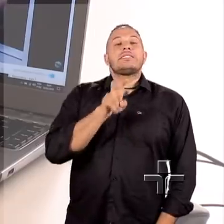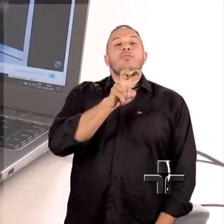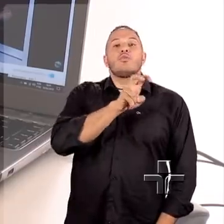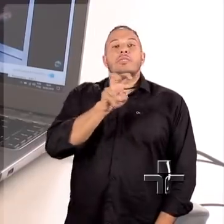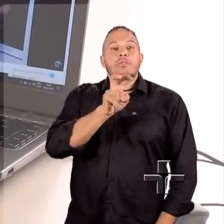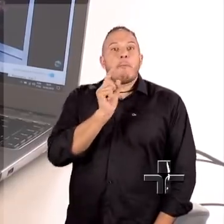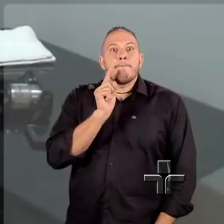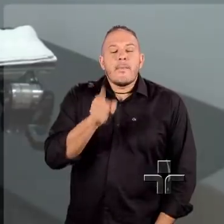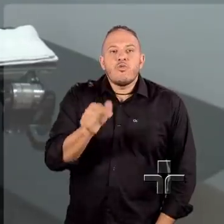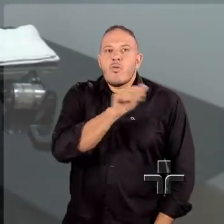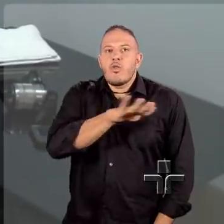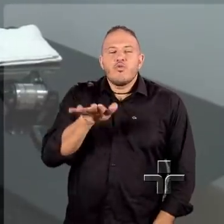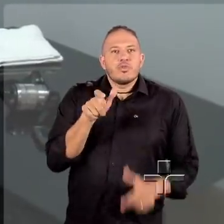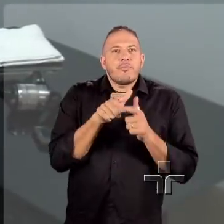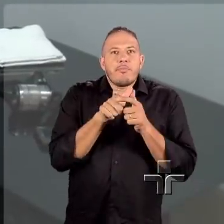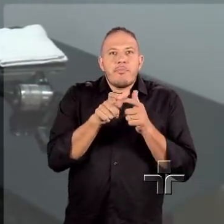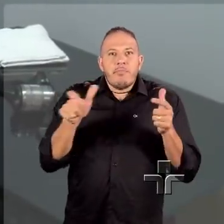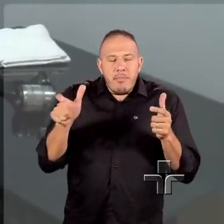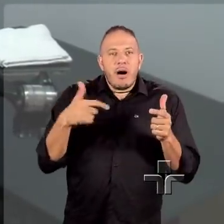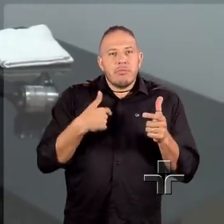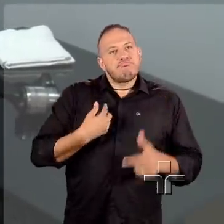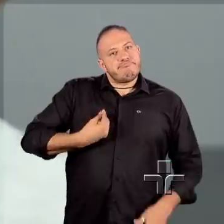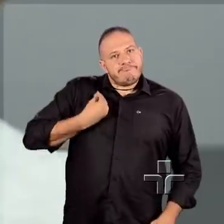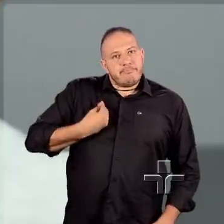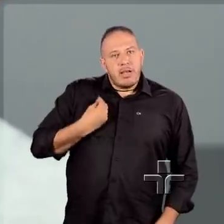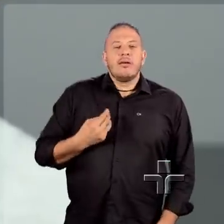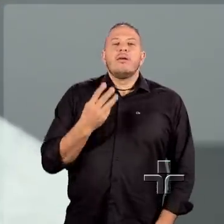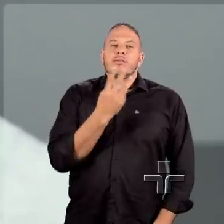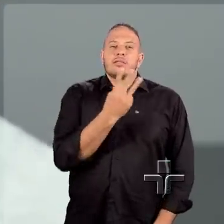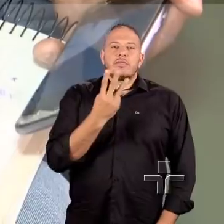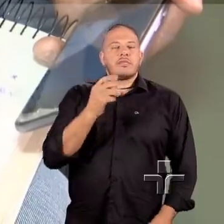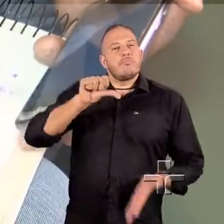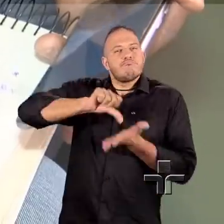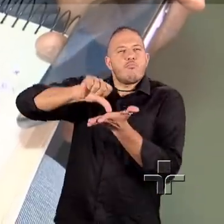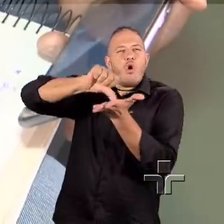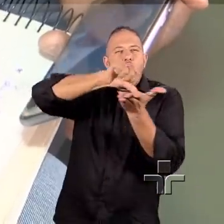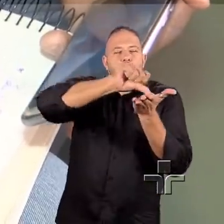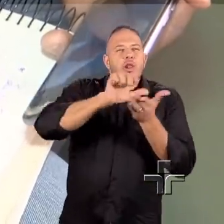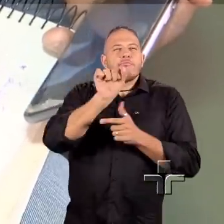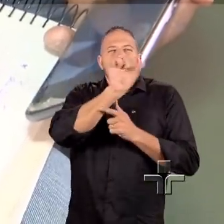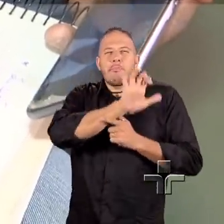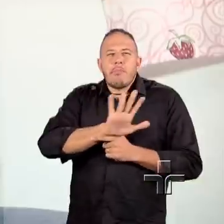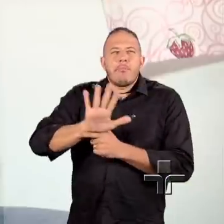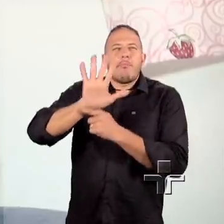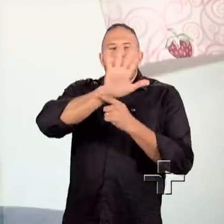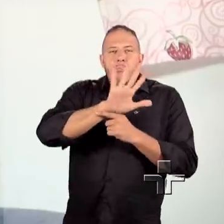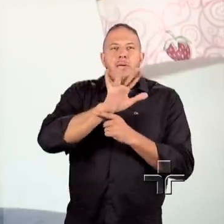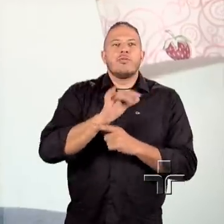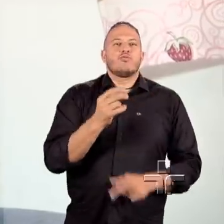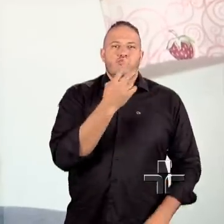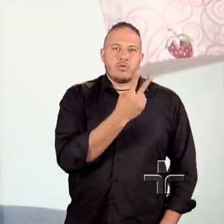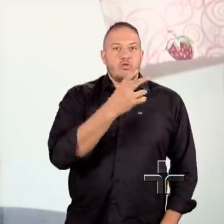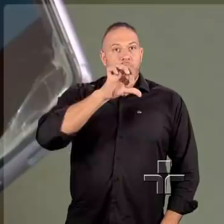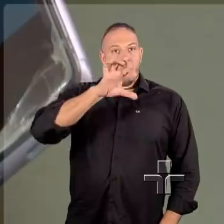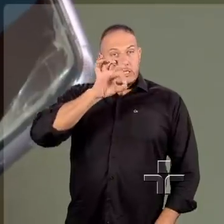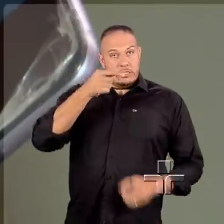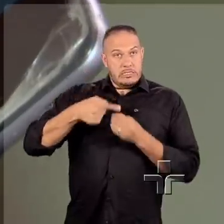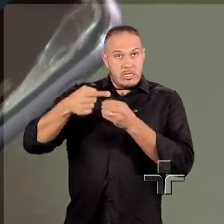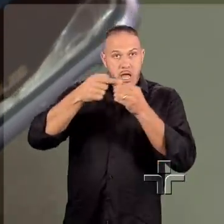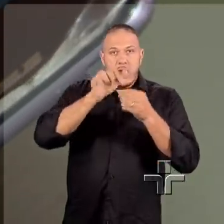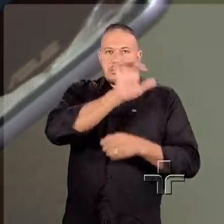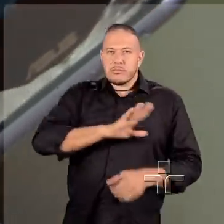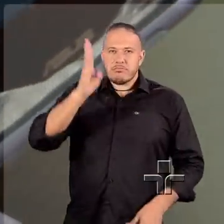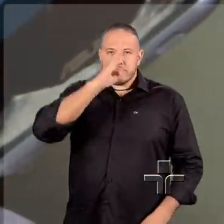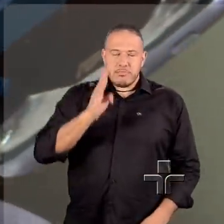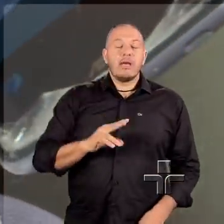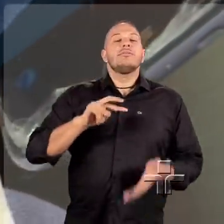55 mil alunos, presentes em 330 polos, espalhados por 290 cidades, o